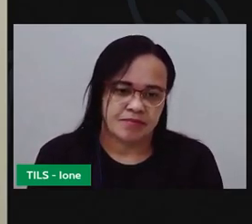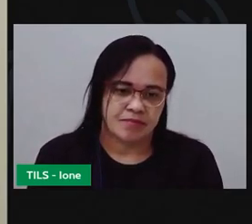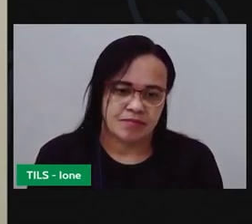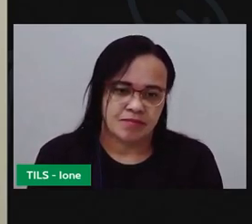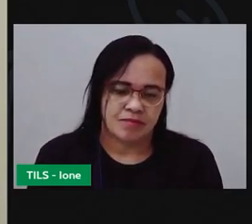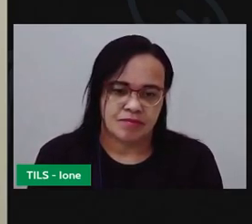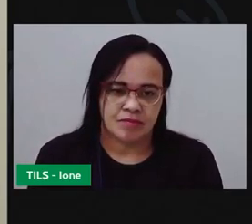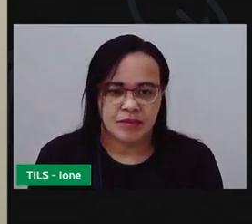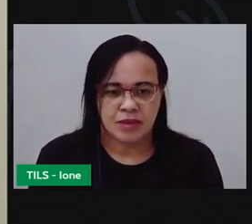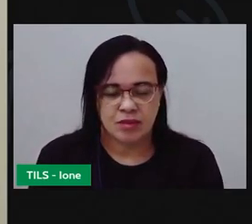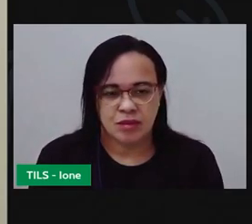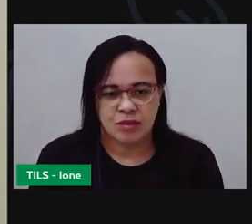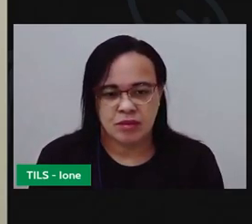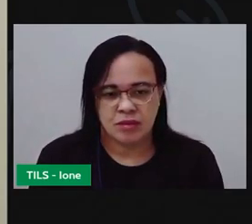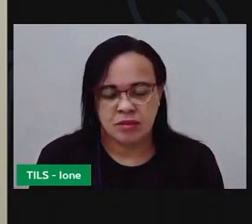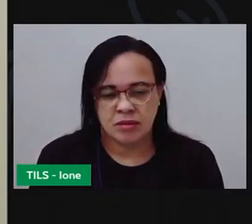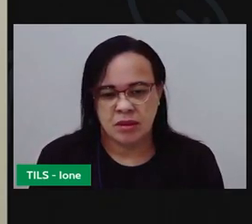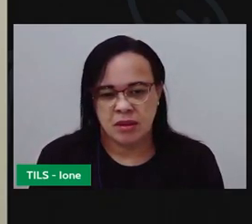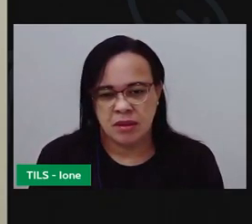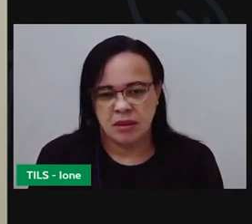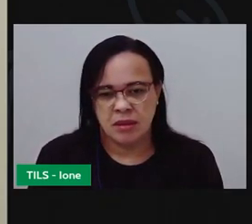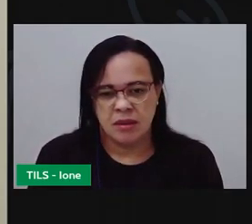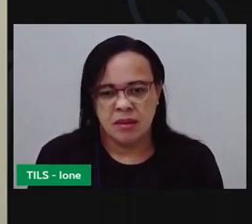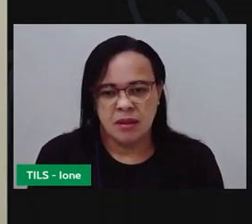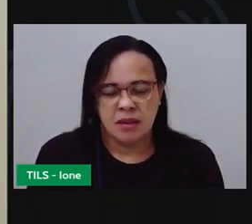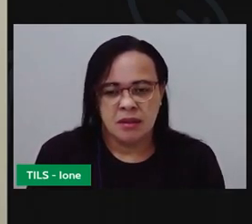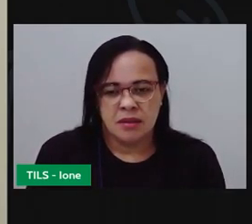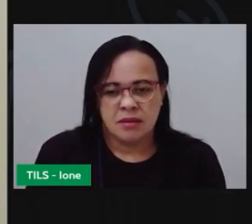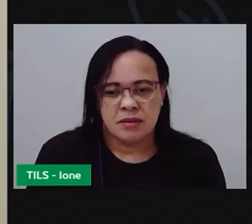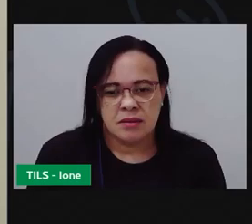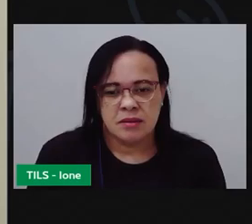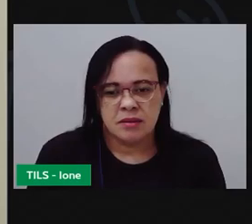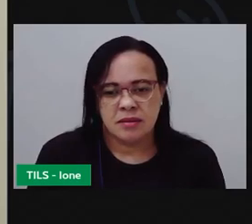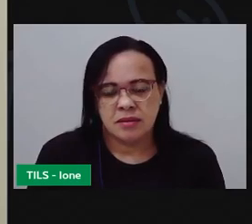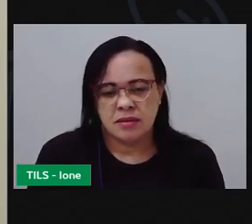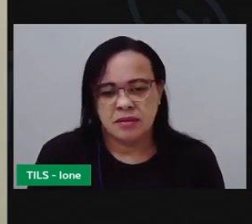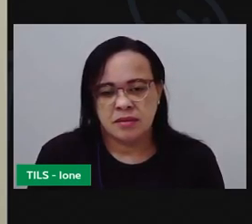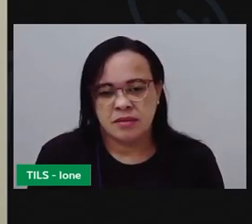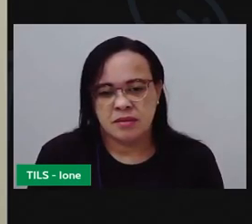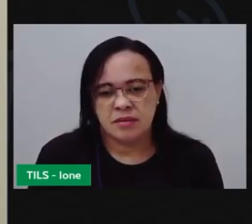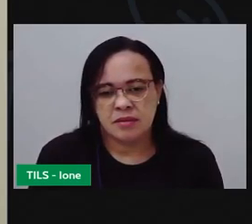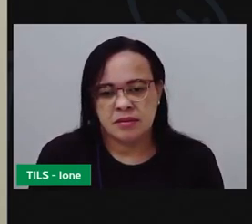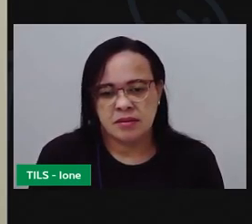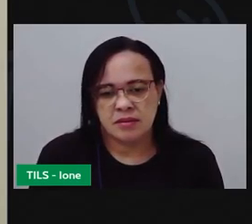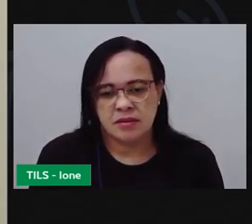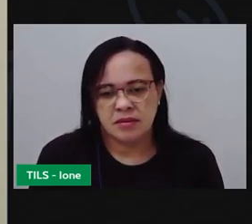Já tem uma. Agora eu vou fazer aqui na outra.